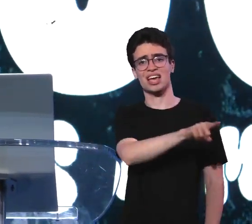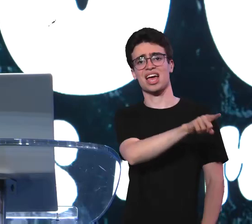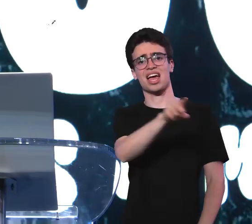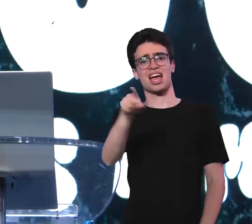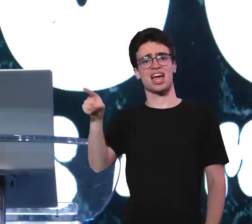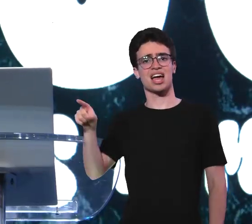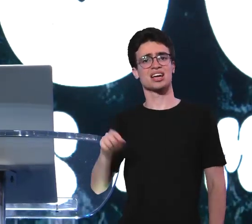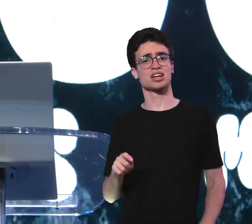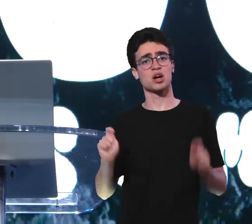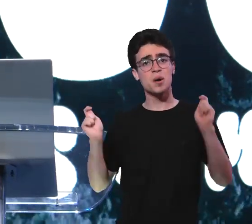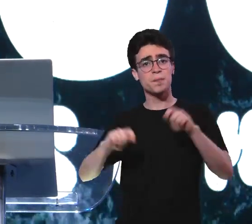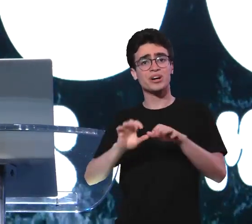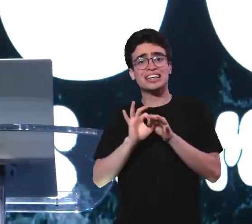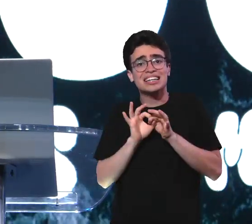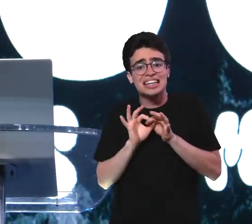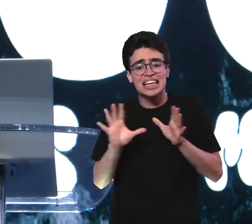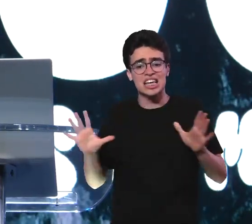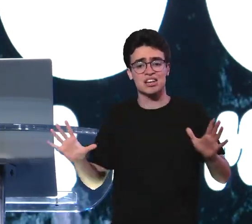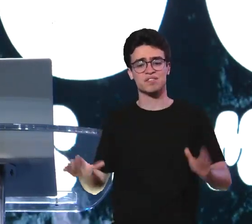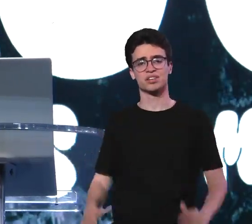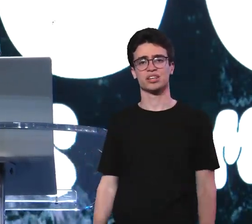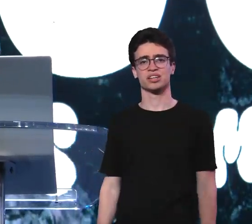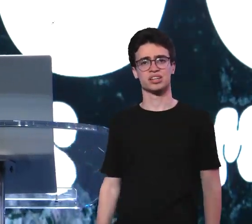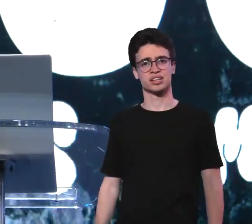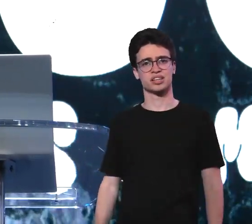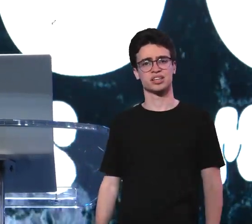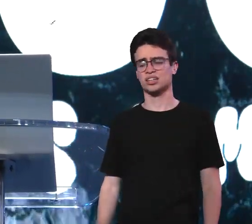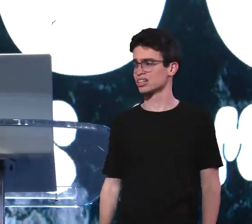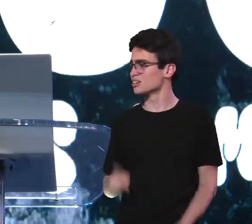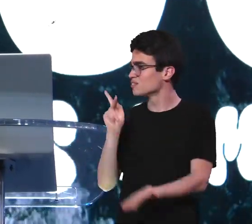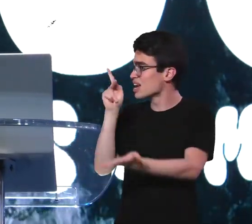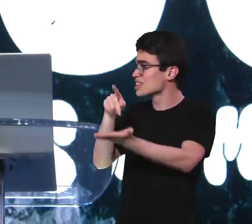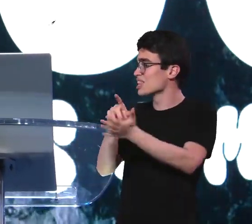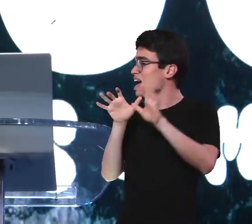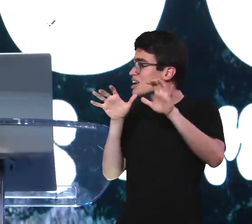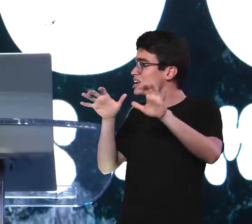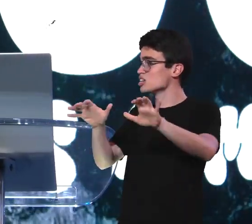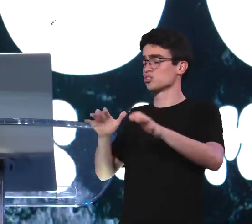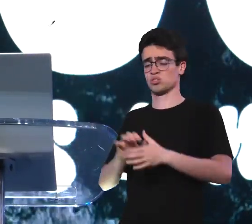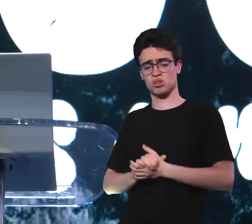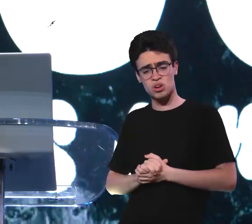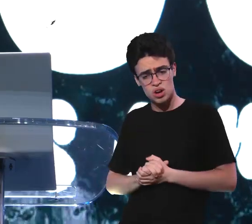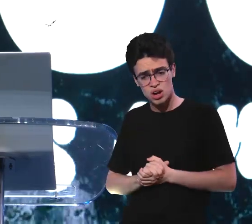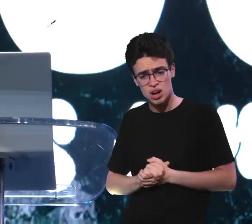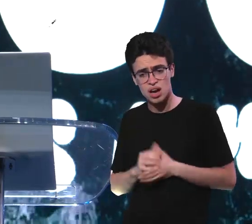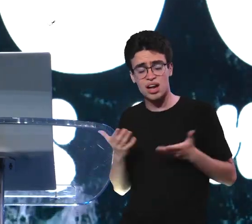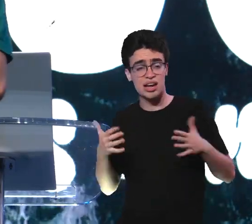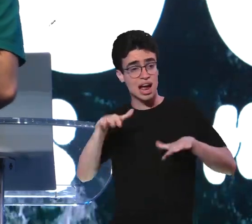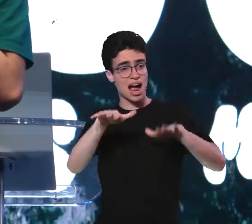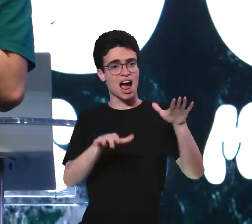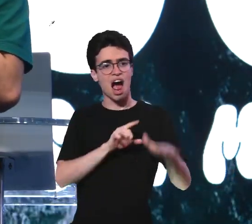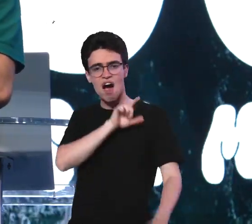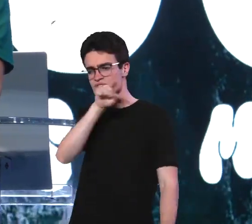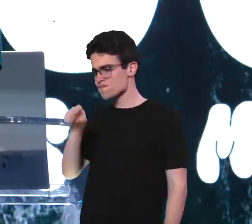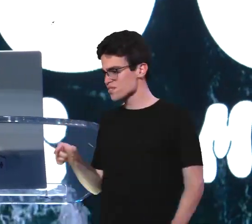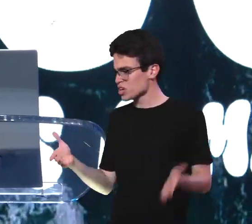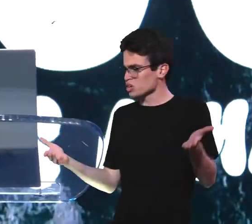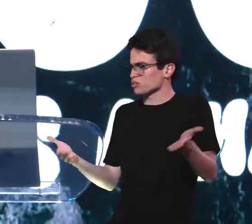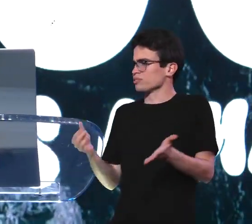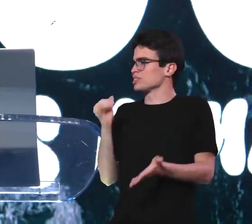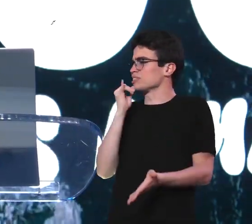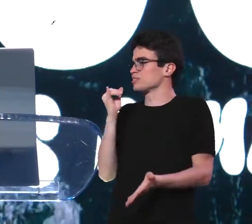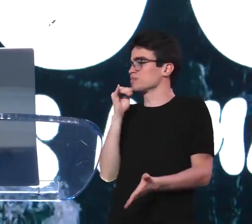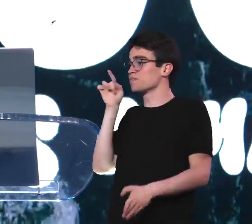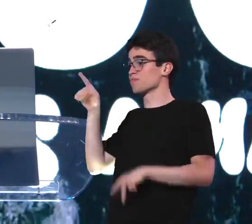Ele é acessível a nós. Era isso que ele estava falando. Talvez você veja aqui hoje e está igual o povo